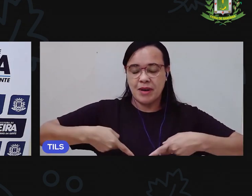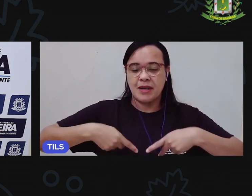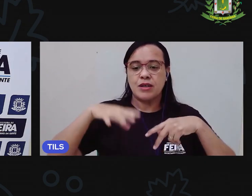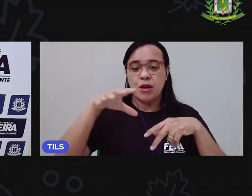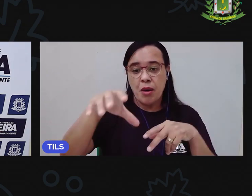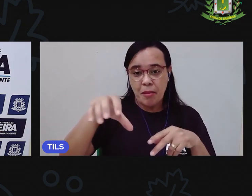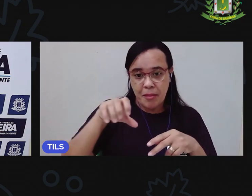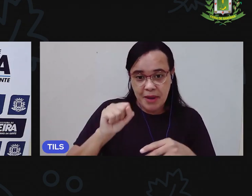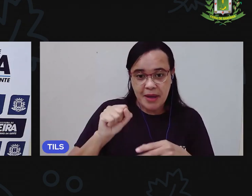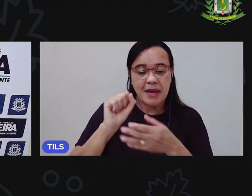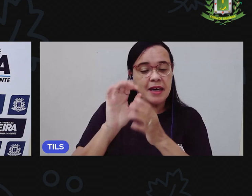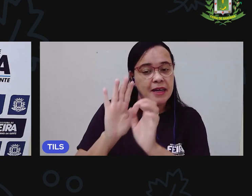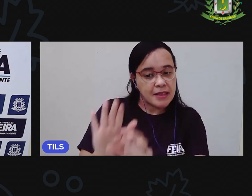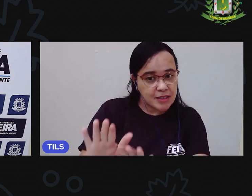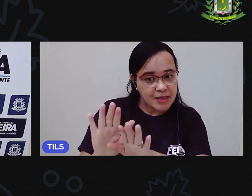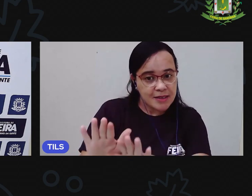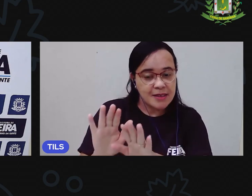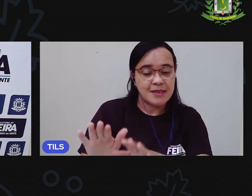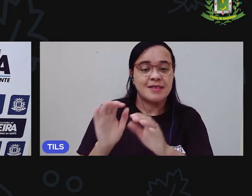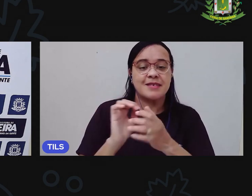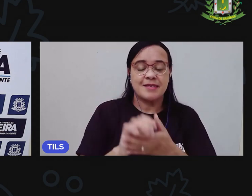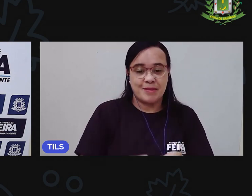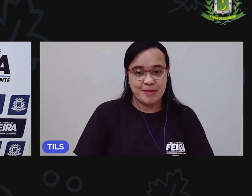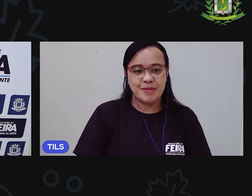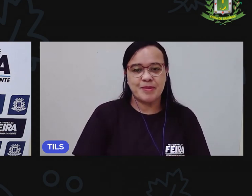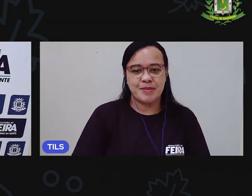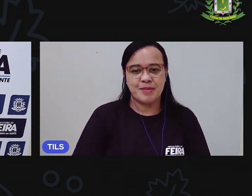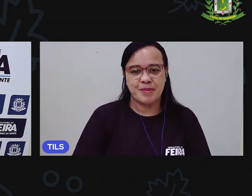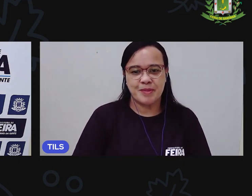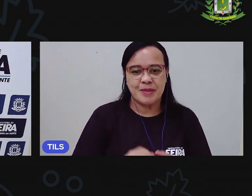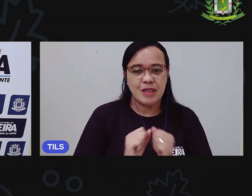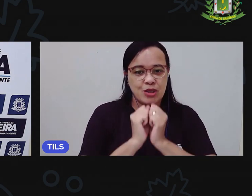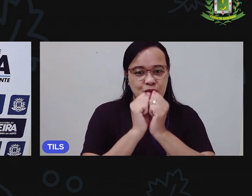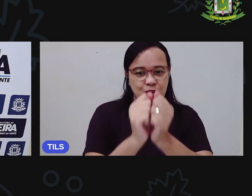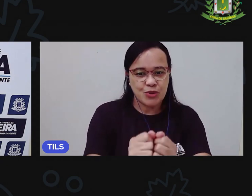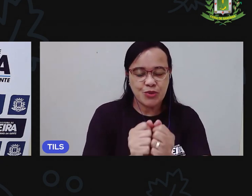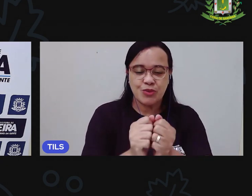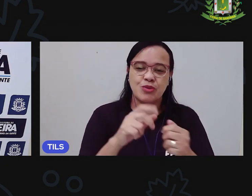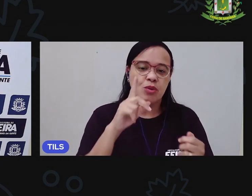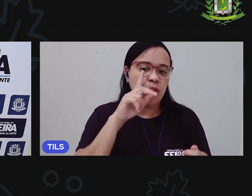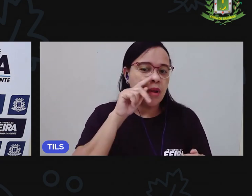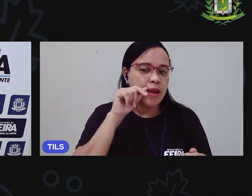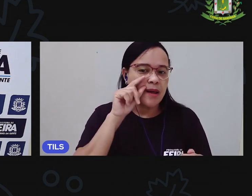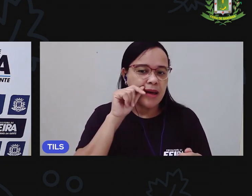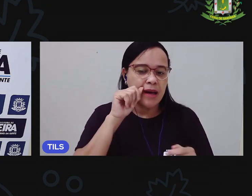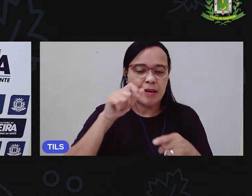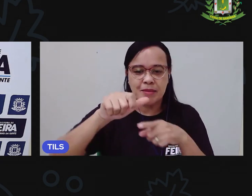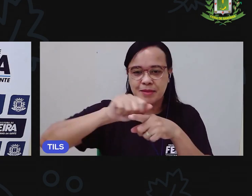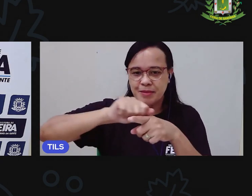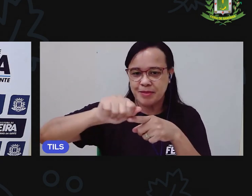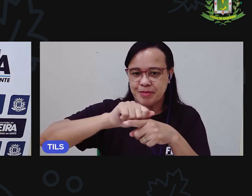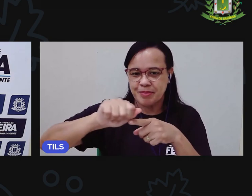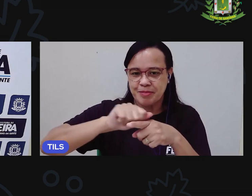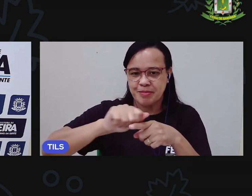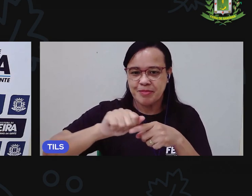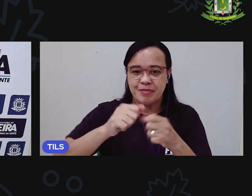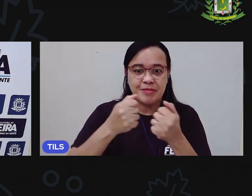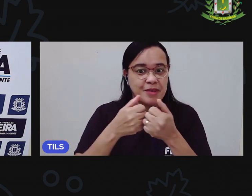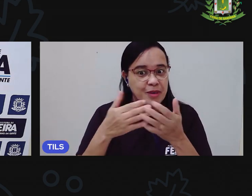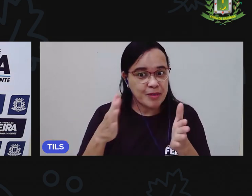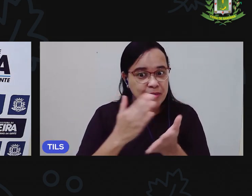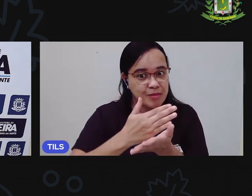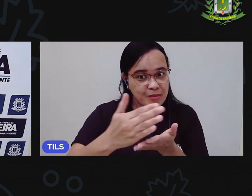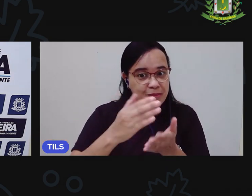dar já deixa ela aí na sua mesa junto com rappi e a borracha que a gente já vai